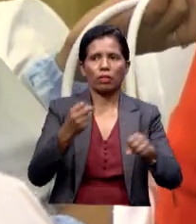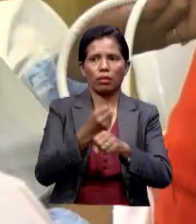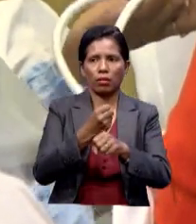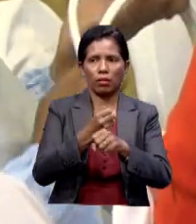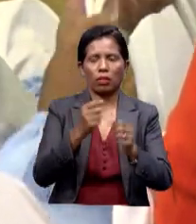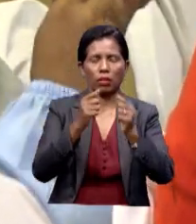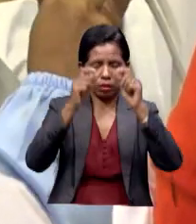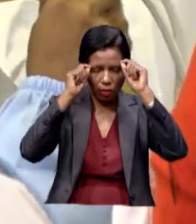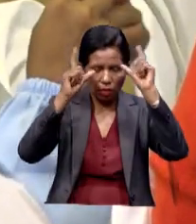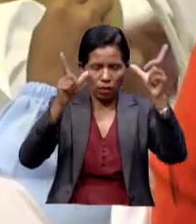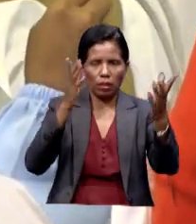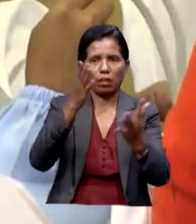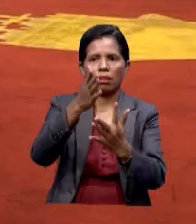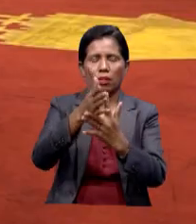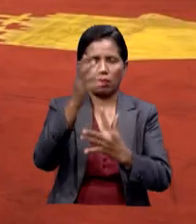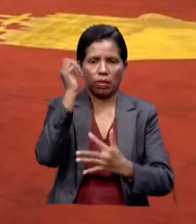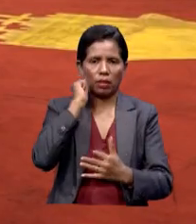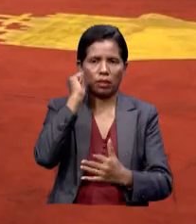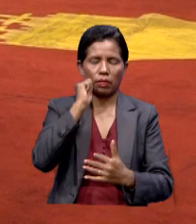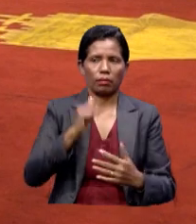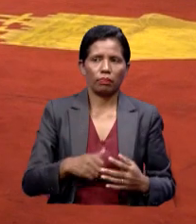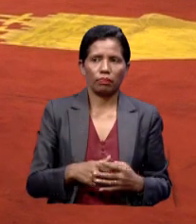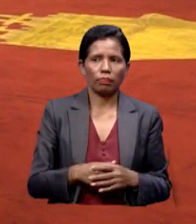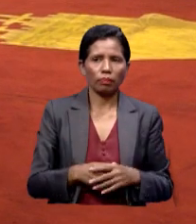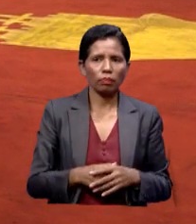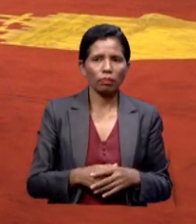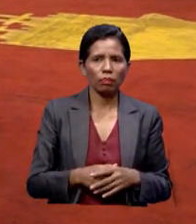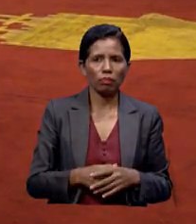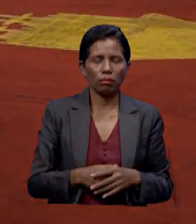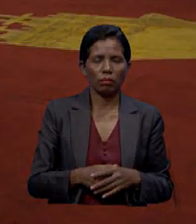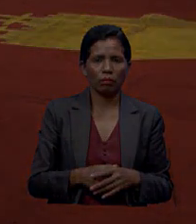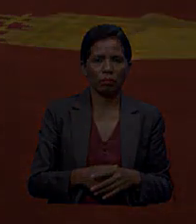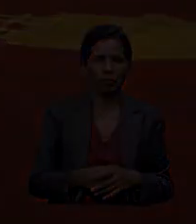Timor-Leste, beletama ONU, para a ASEAN. Jacinto Fuca, bem-vindo, Simenis, GMN.